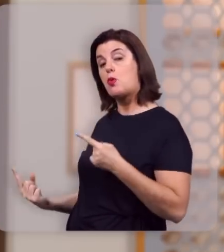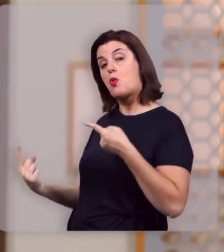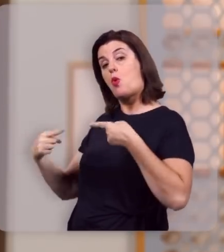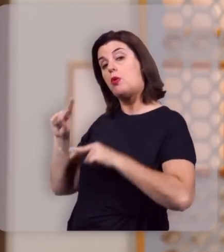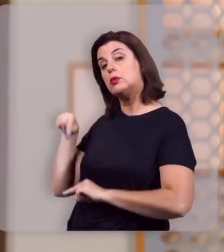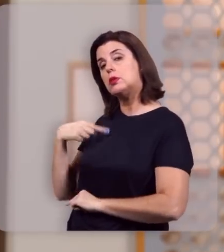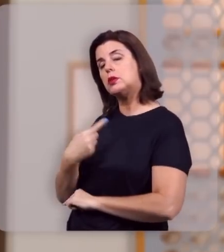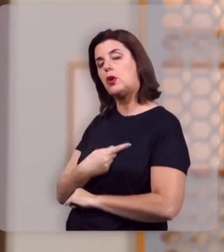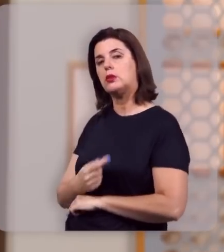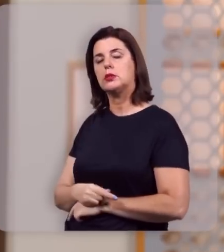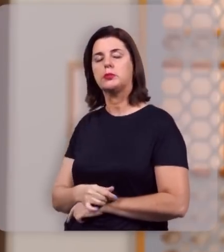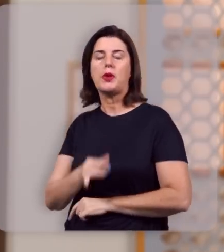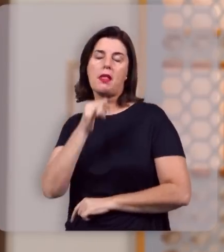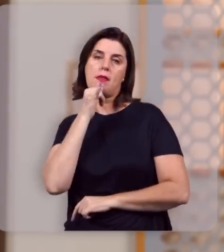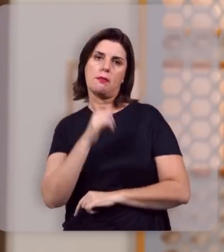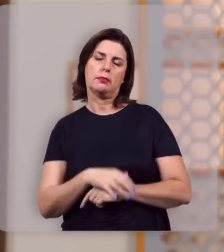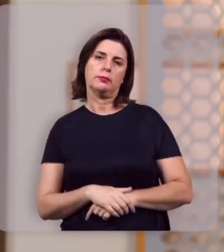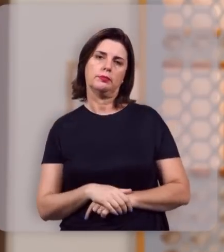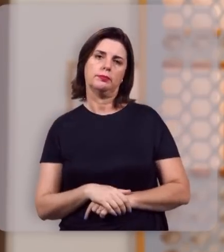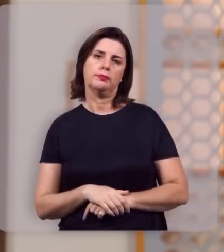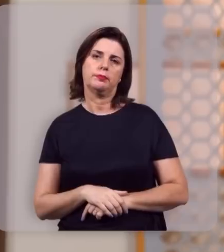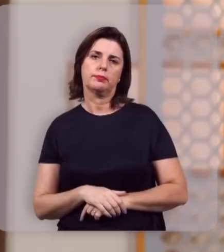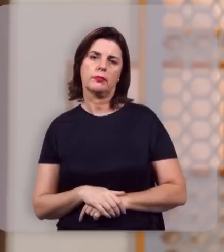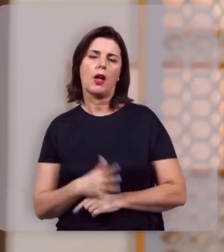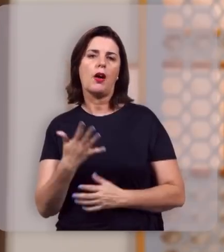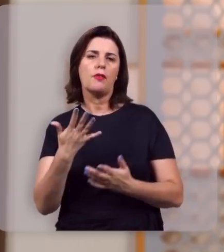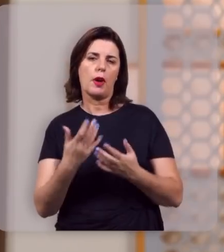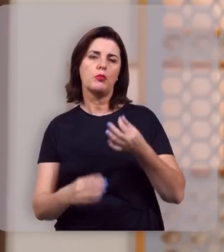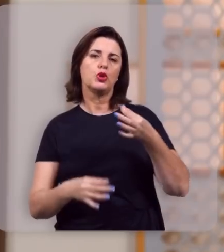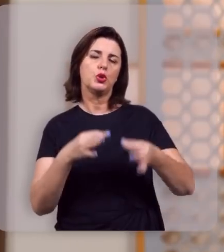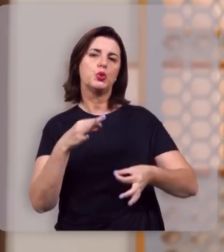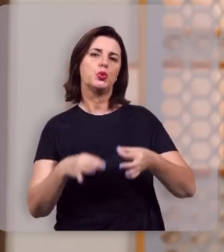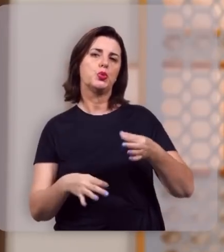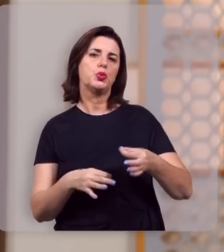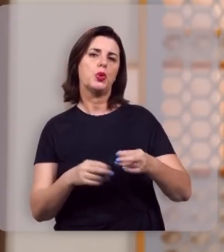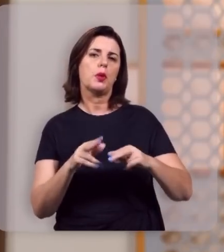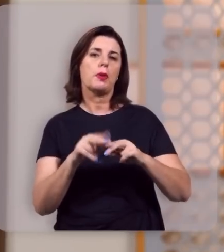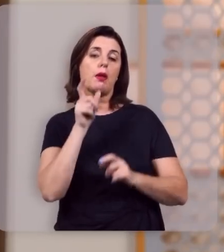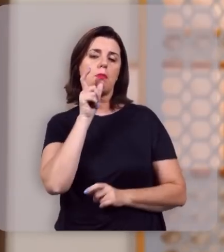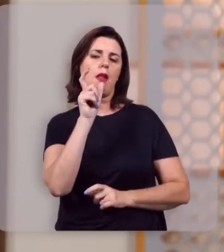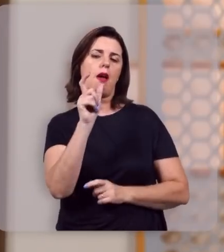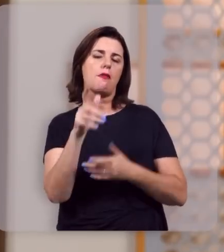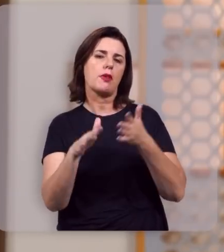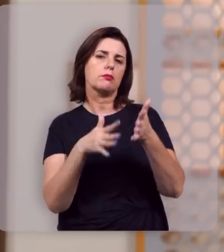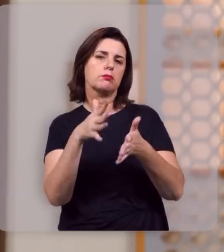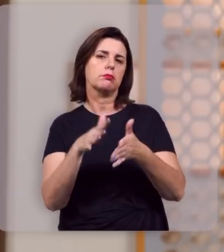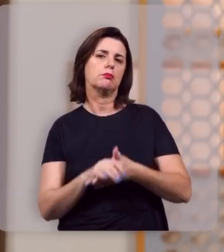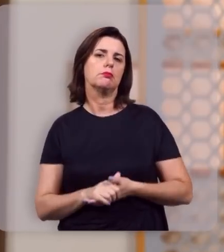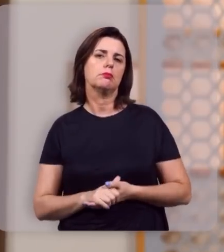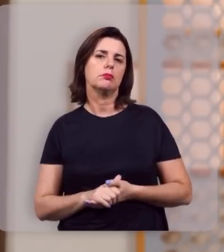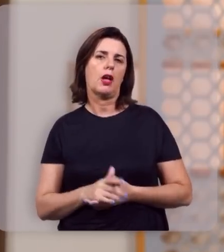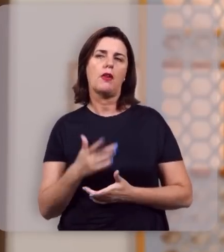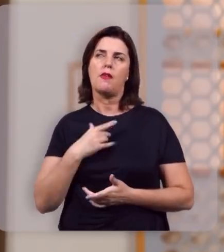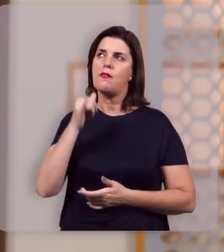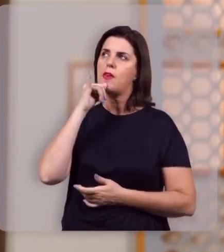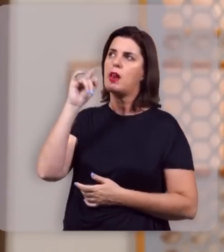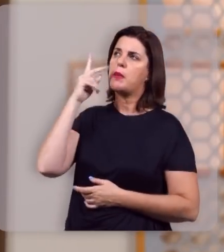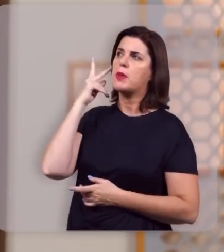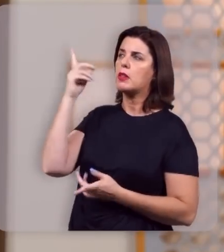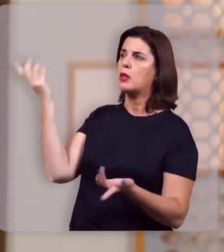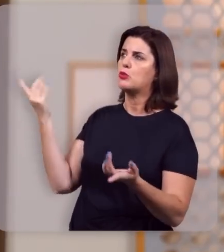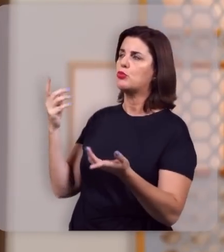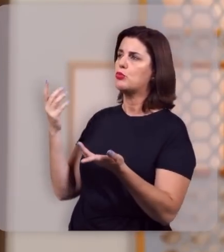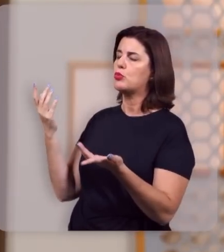levantar-se-ão contra nós. Por exemplo, nós vamos ser julgados pelas nossas palavras. Vamos dar conta no dia do